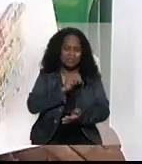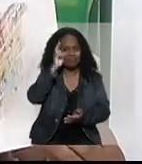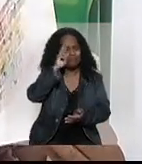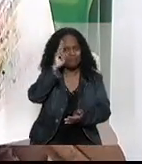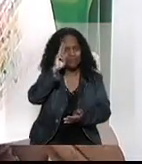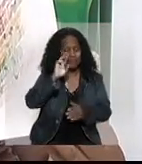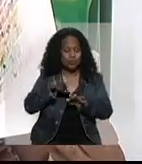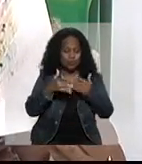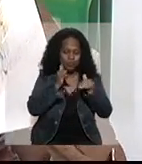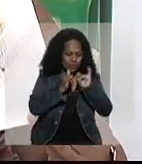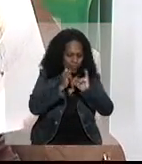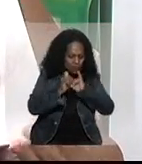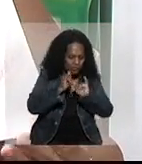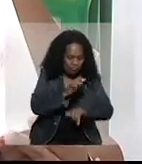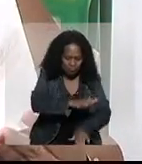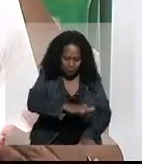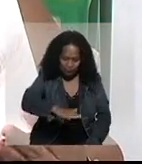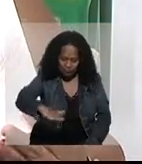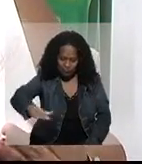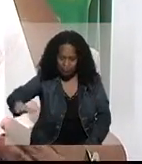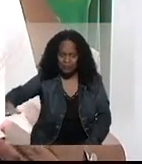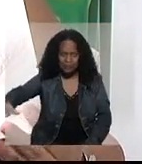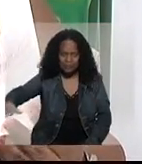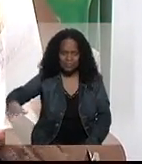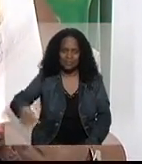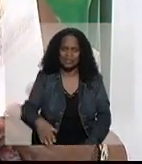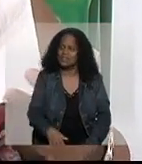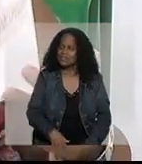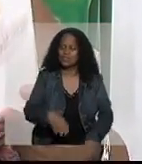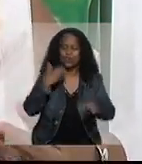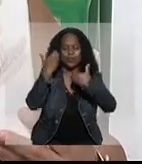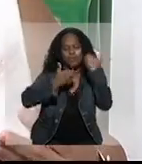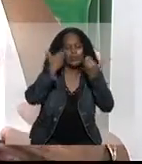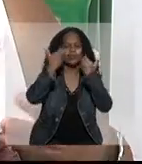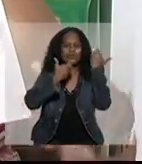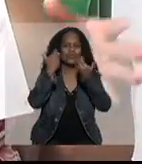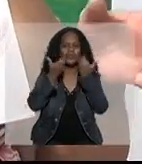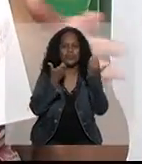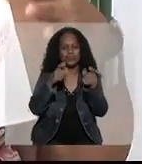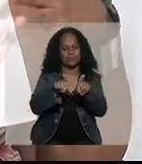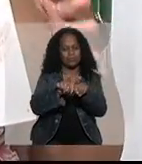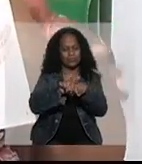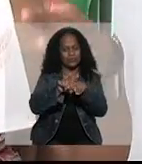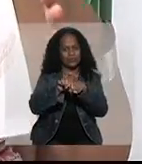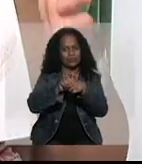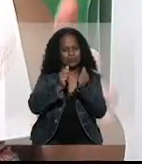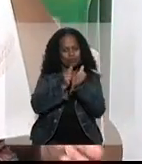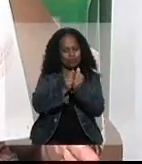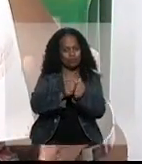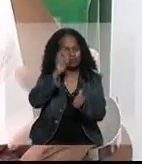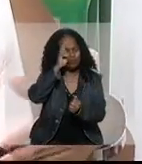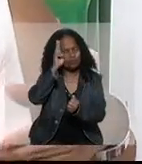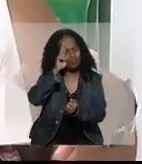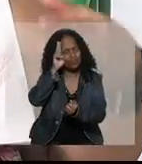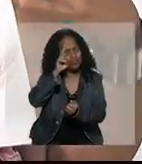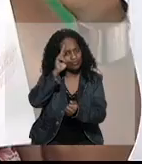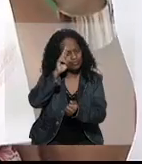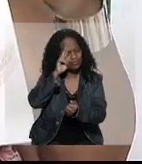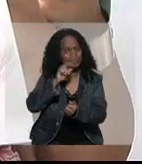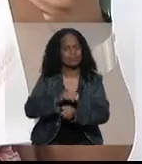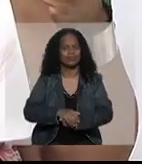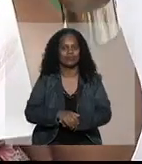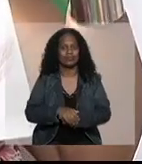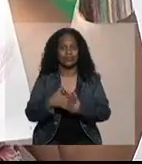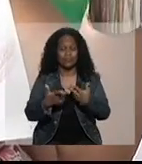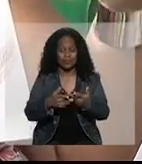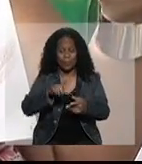essa história. E quando a gente conta para as crianças, né? E eu canto também, eu fiz uma música para acompanhar a história. Mas eu